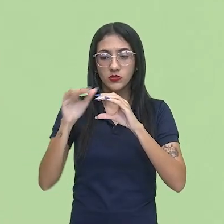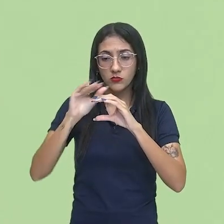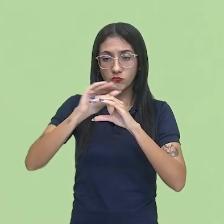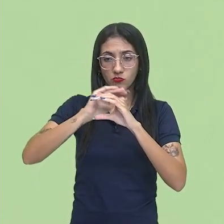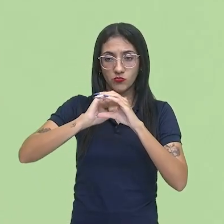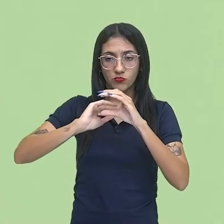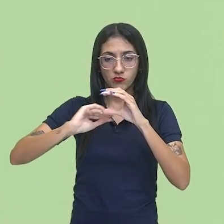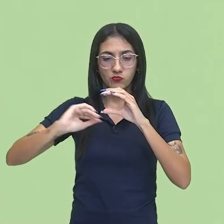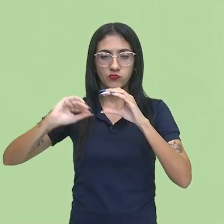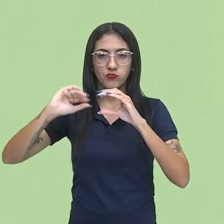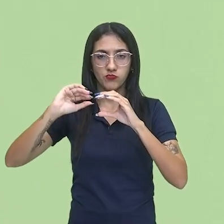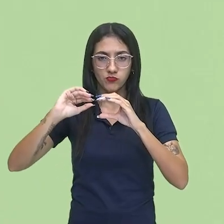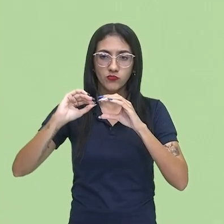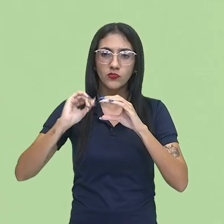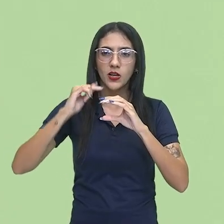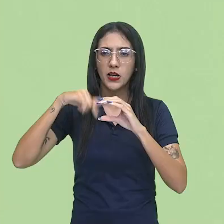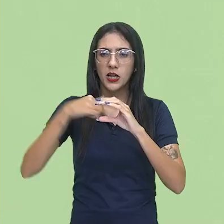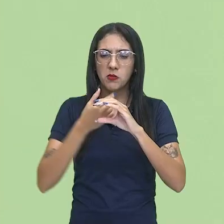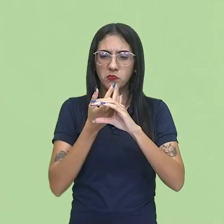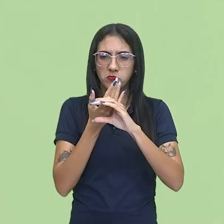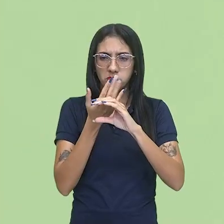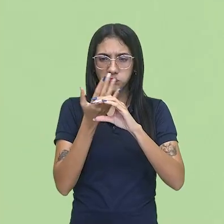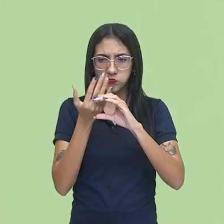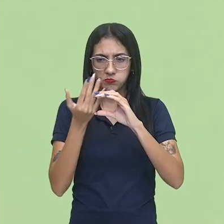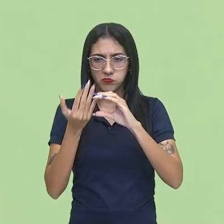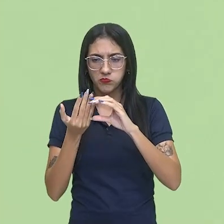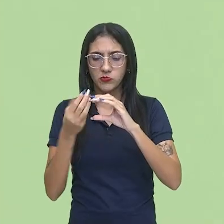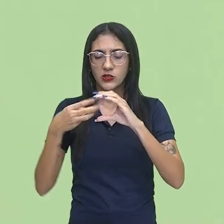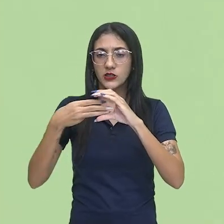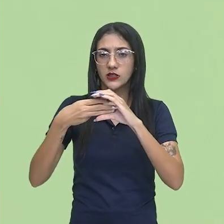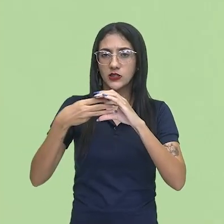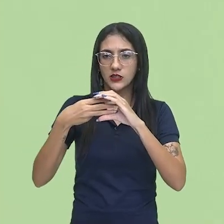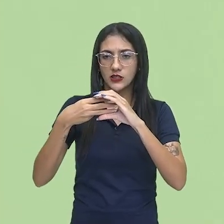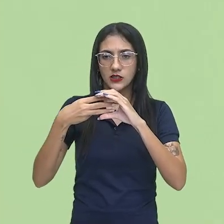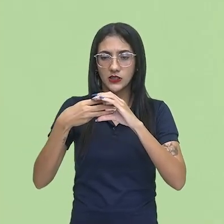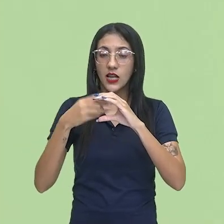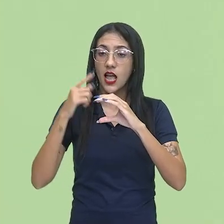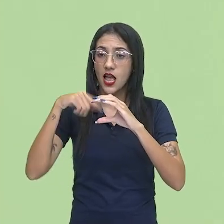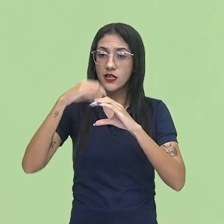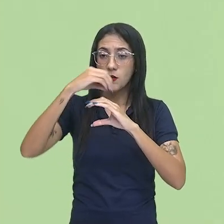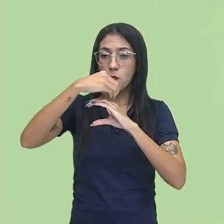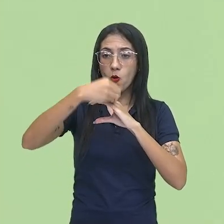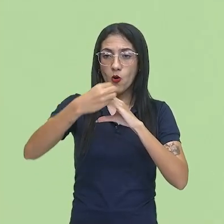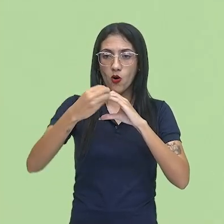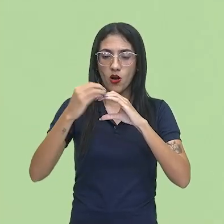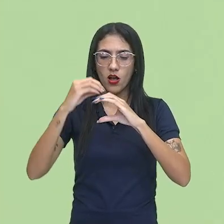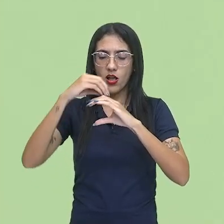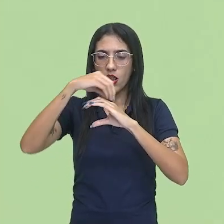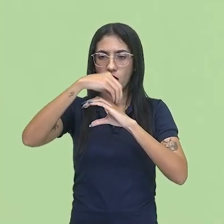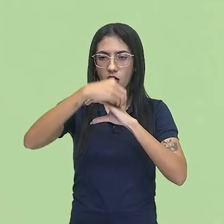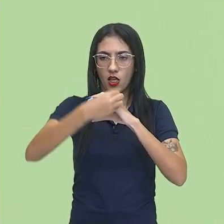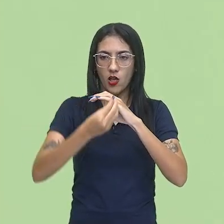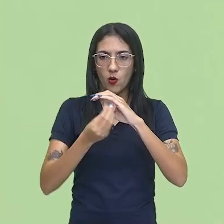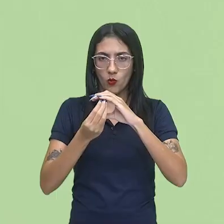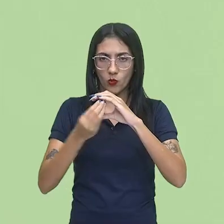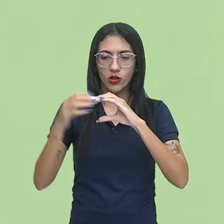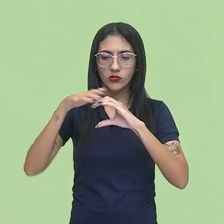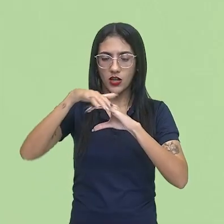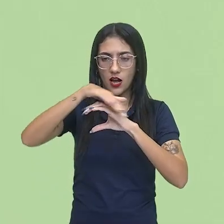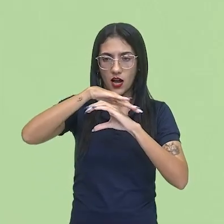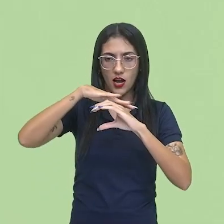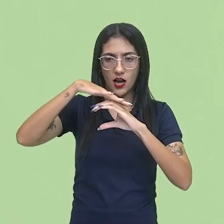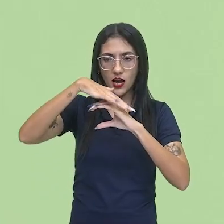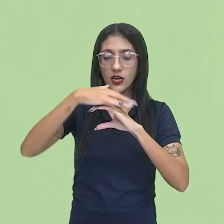fazem uma espécie de ramificação. Na verdade, são essas moléculas que vão fazendo essas ramificações externas, que